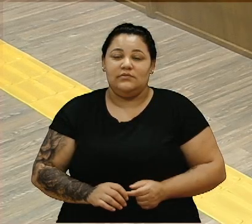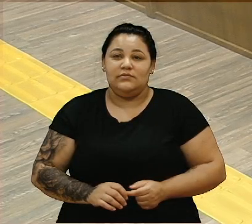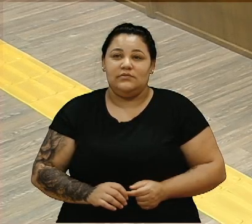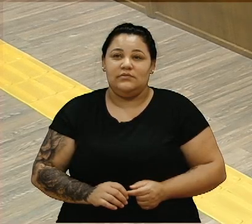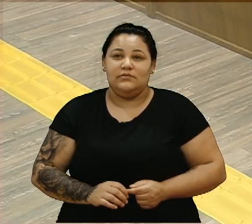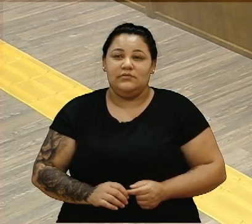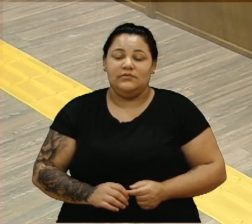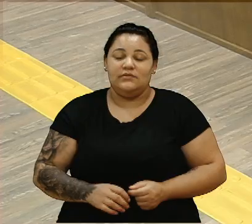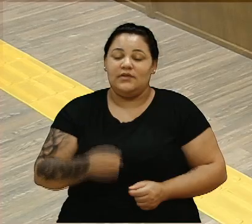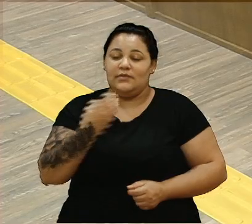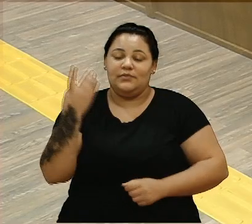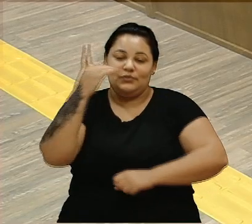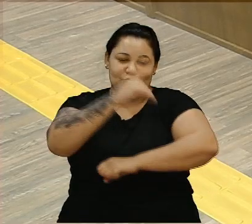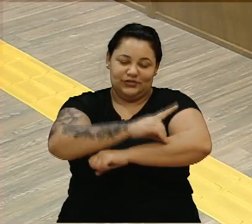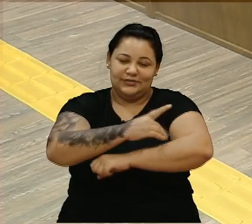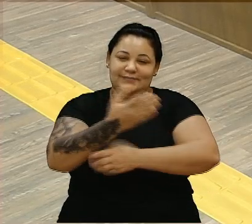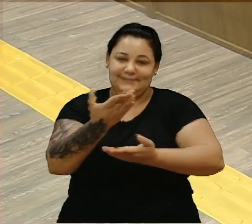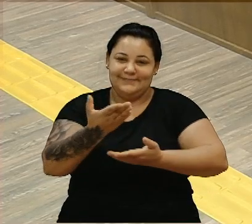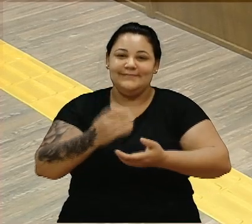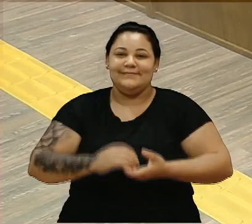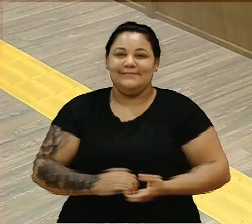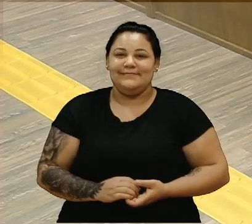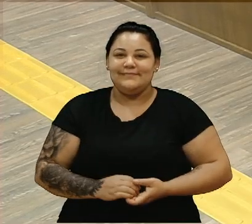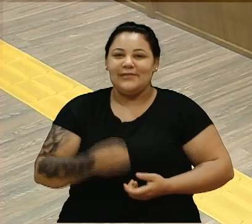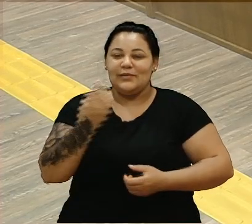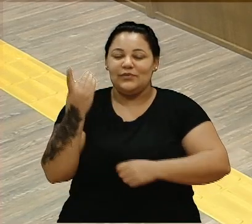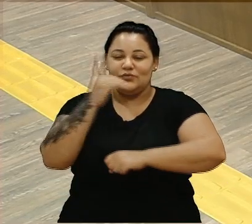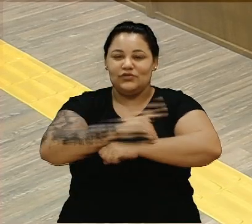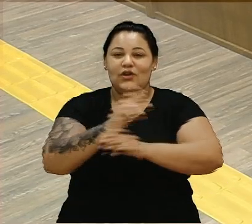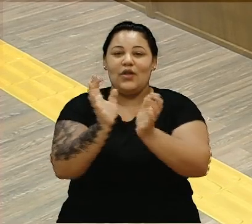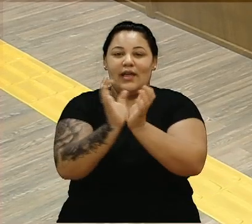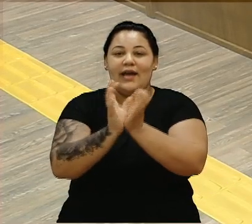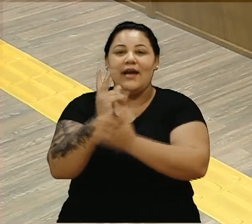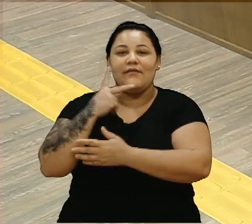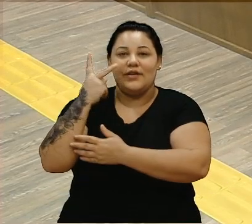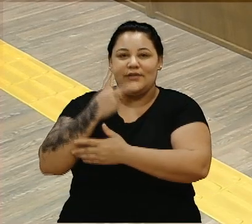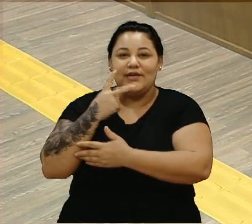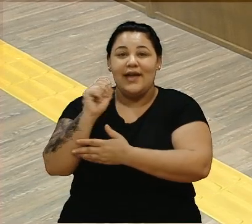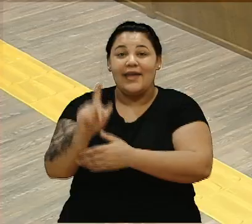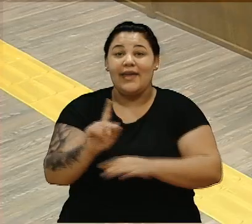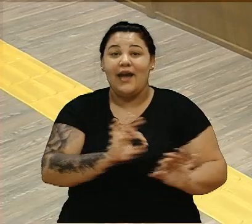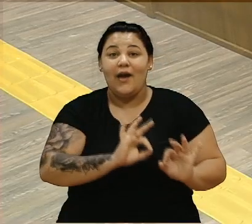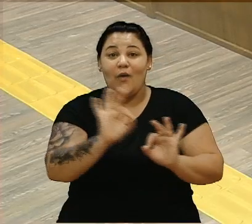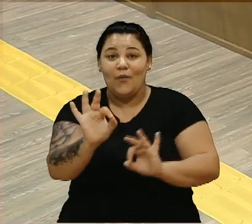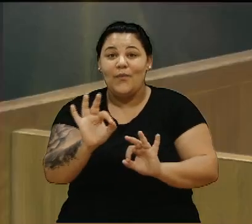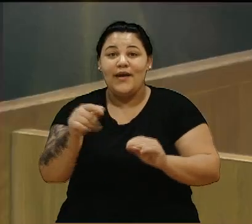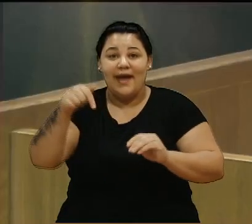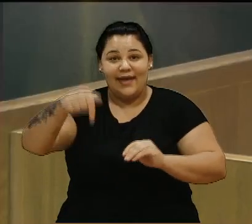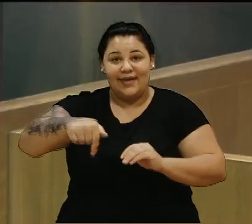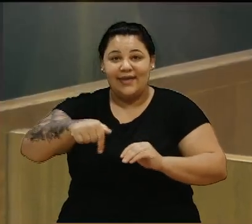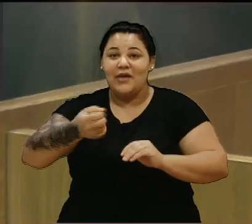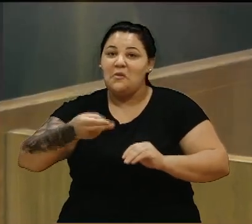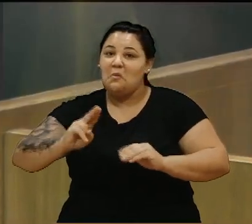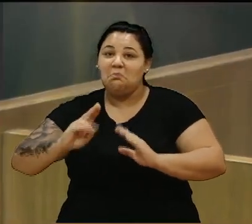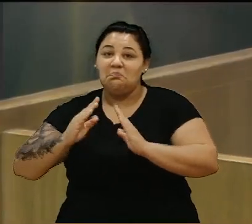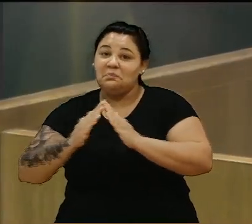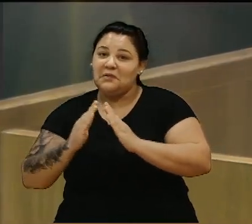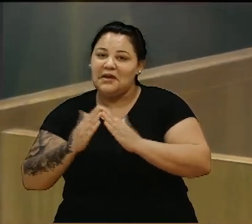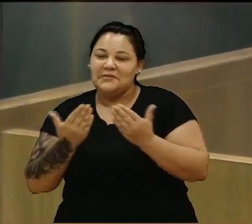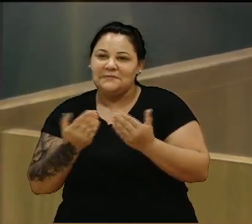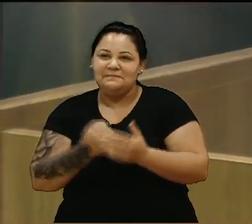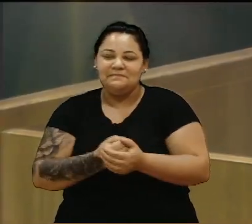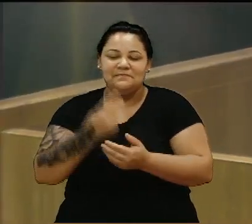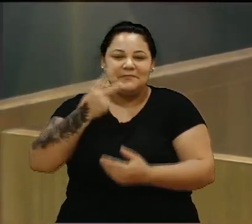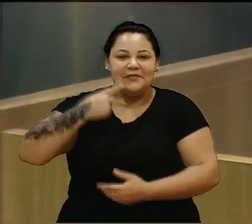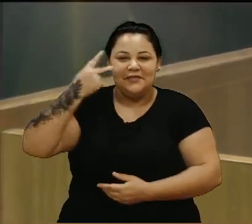Muito bom dia. Bom dia, colegas vereadores. Quem nos acompanha aqui ou de casa. Vereador